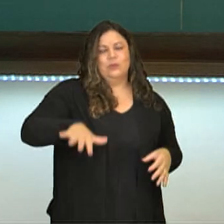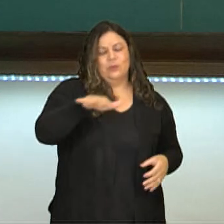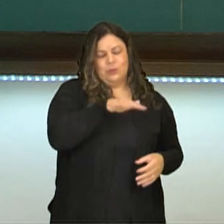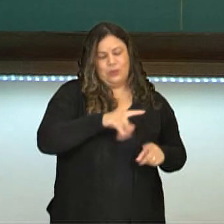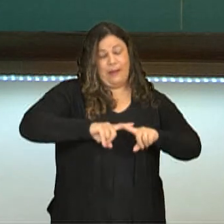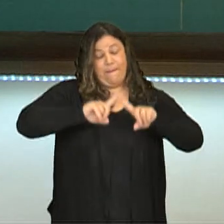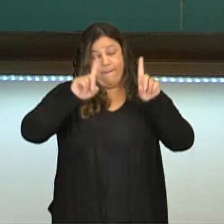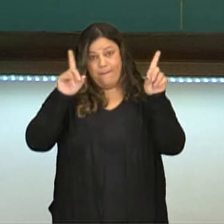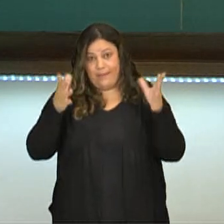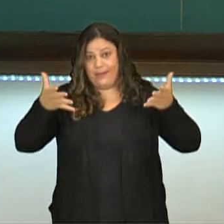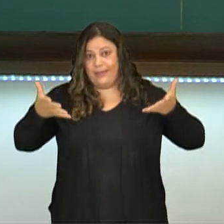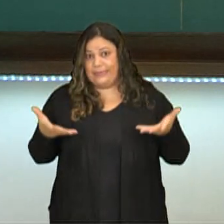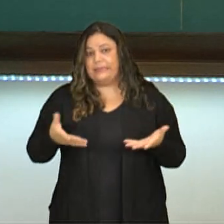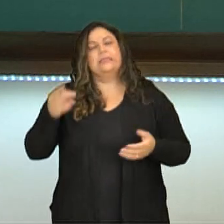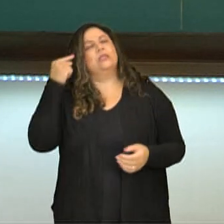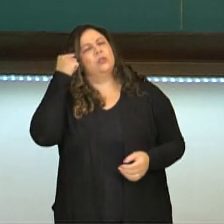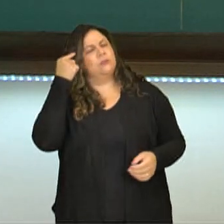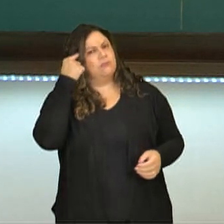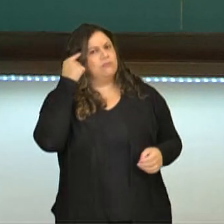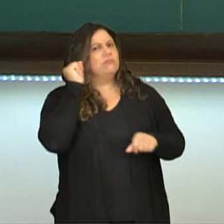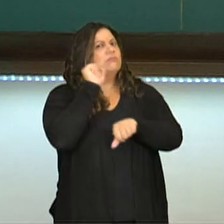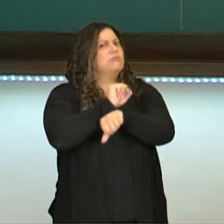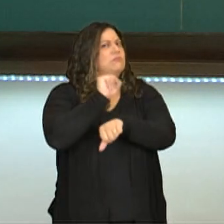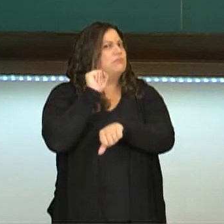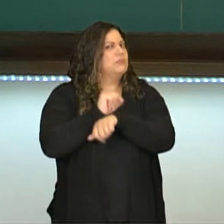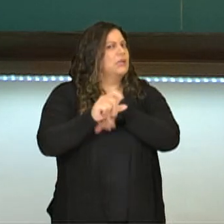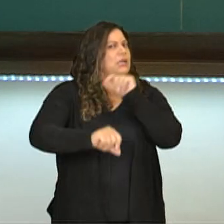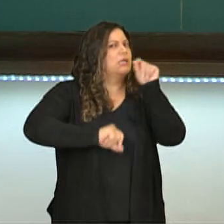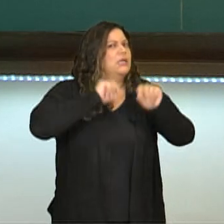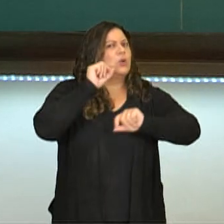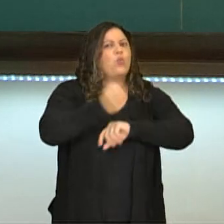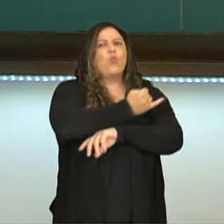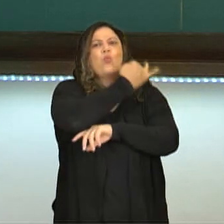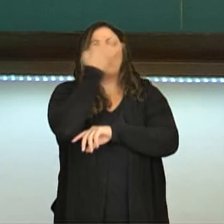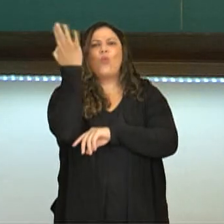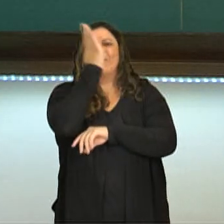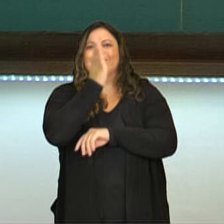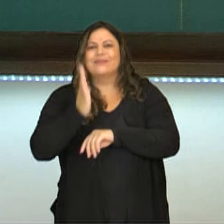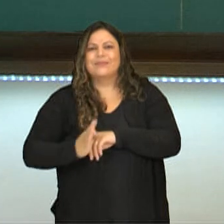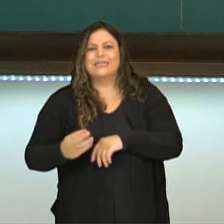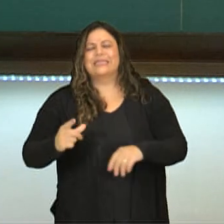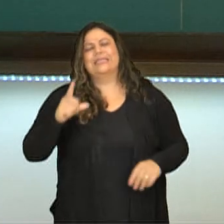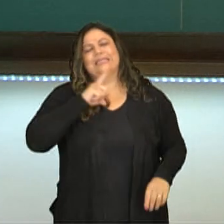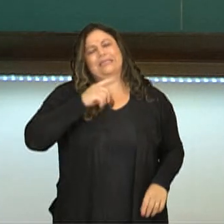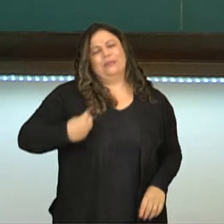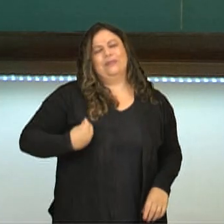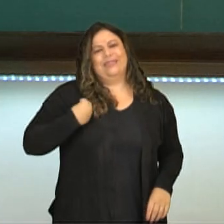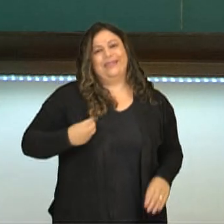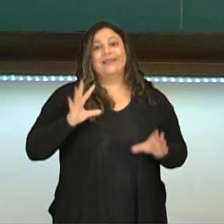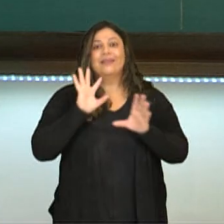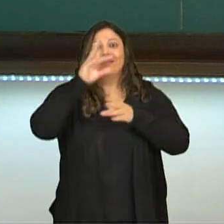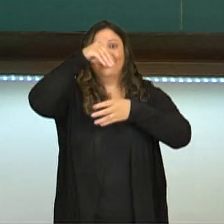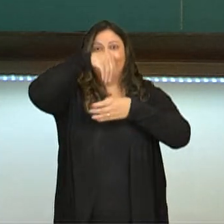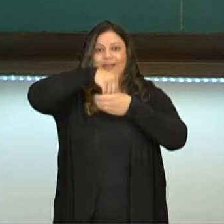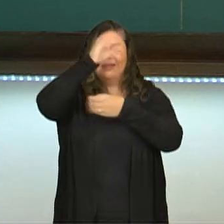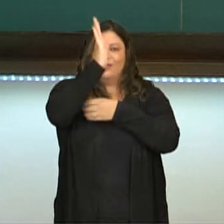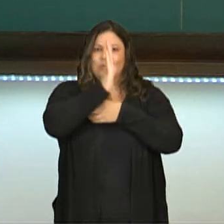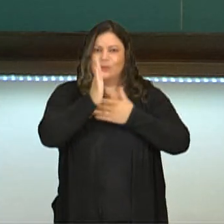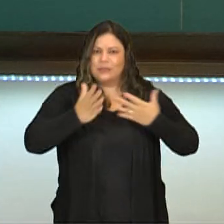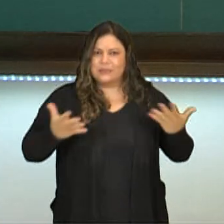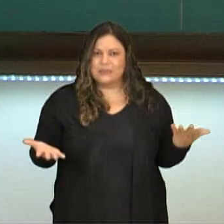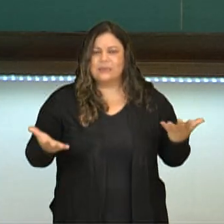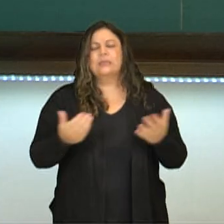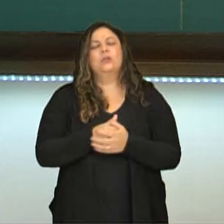Mas, entretanto, já pararam para pensar quantos Brasis existem dentro do Brasil? Já que somos